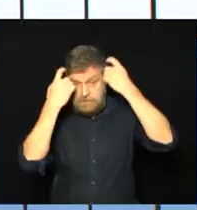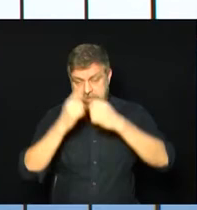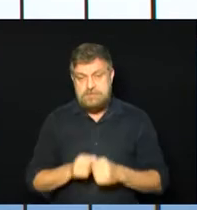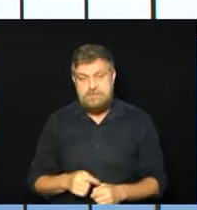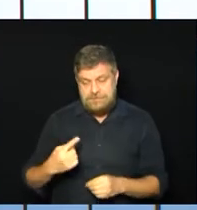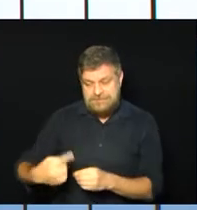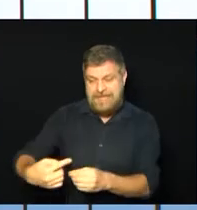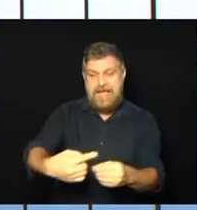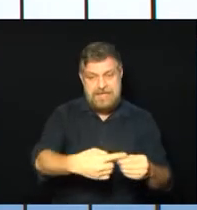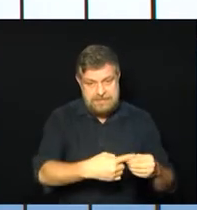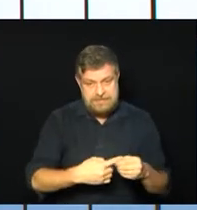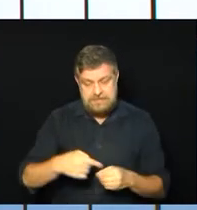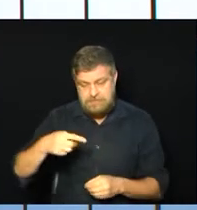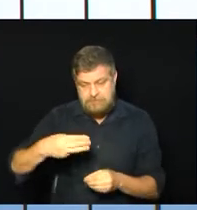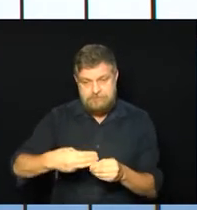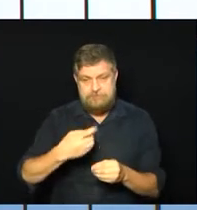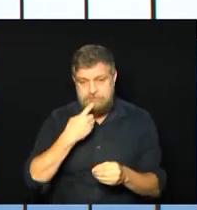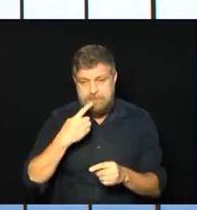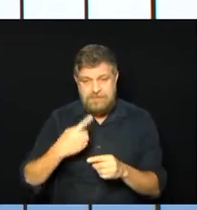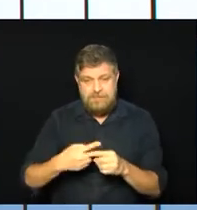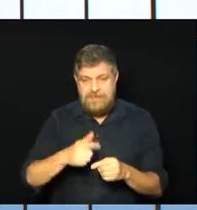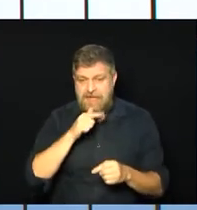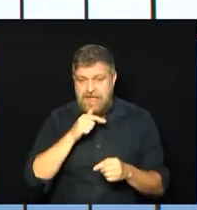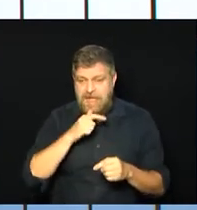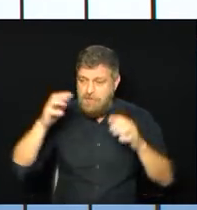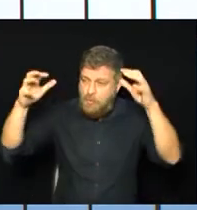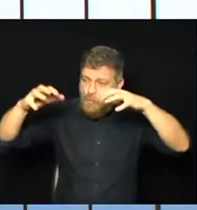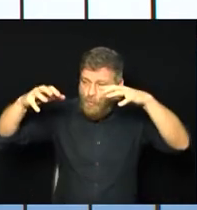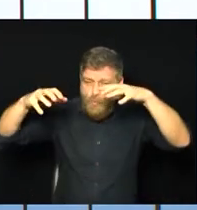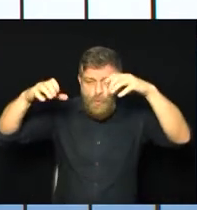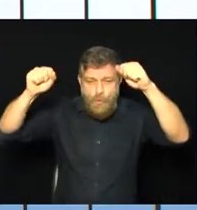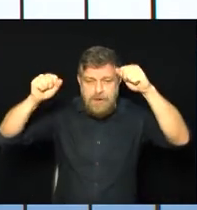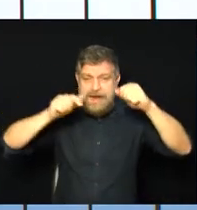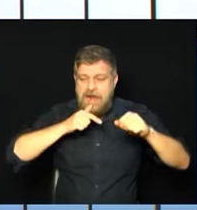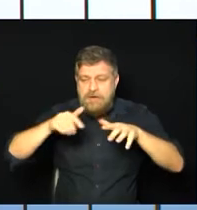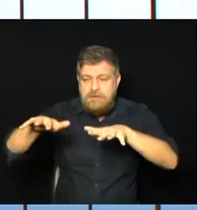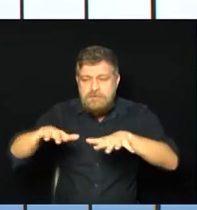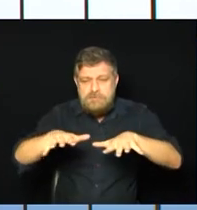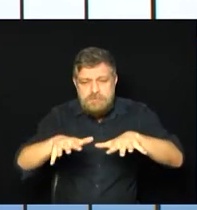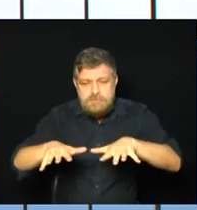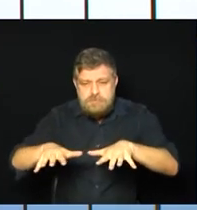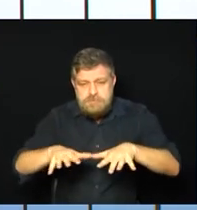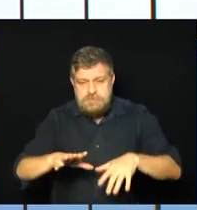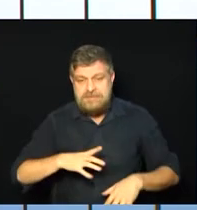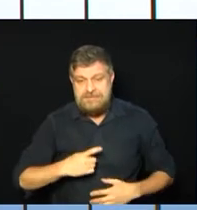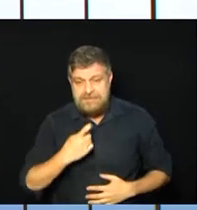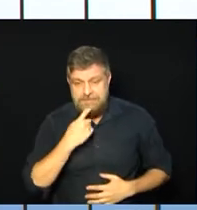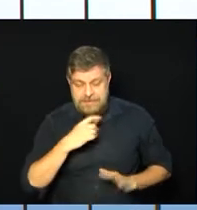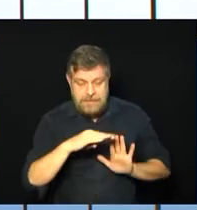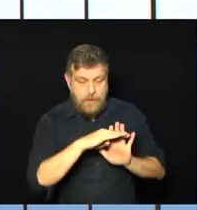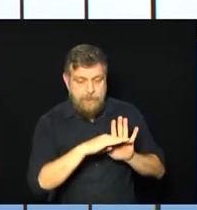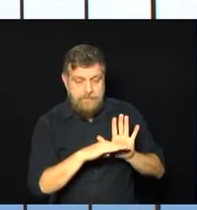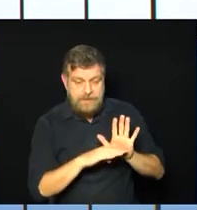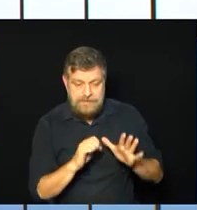municípios da nossa região, até por conta da escassez de chuva, e por isso Campinas terá um plano de segurança hídrica.